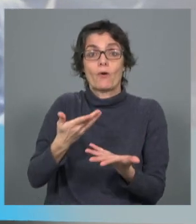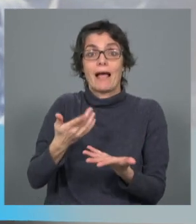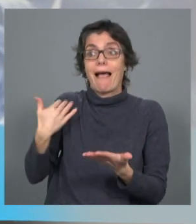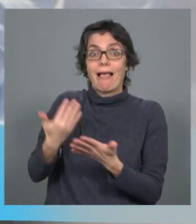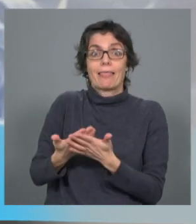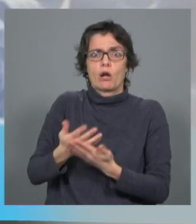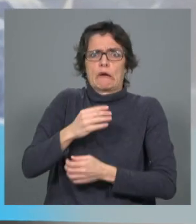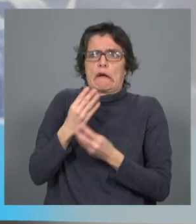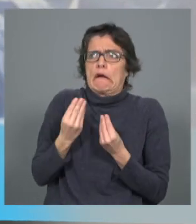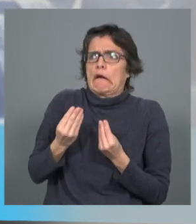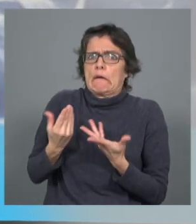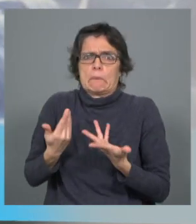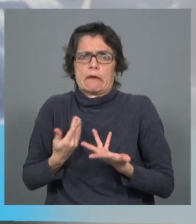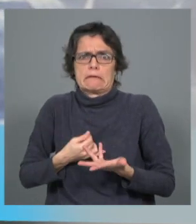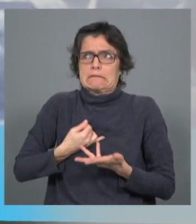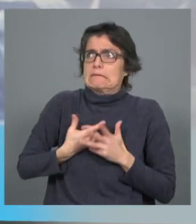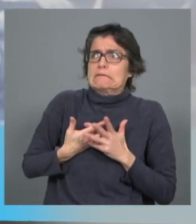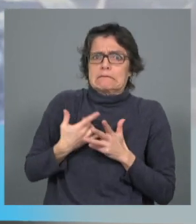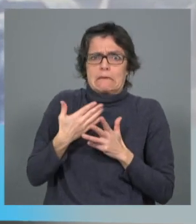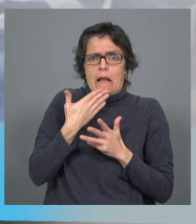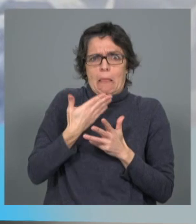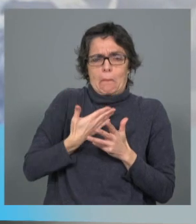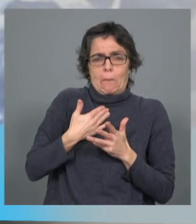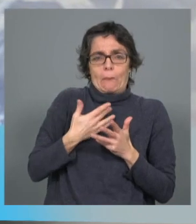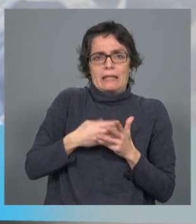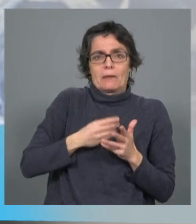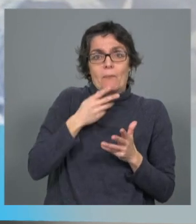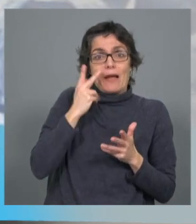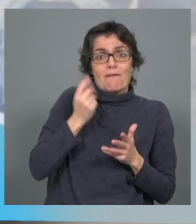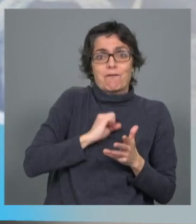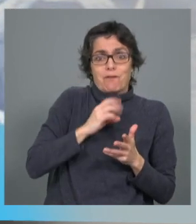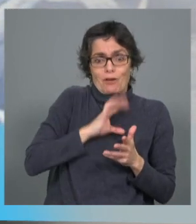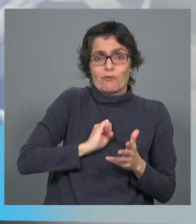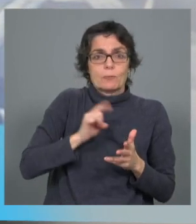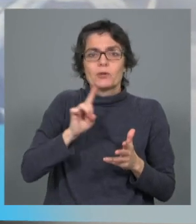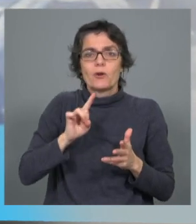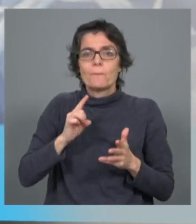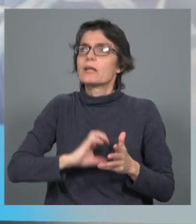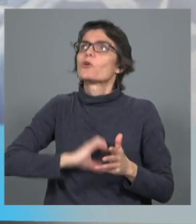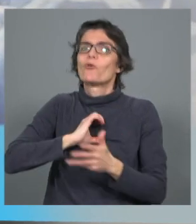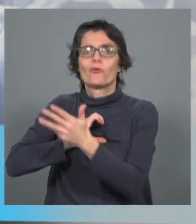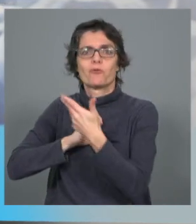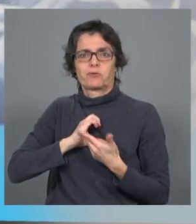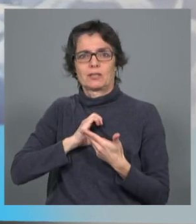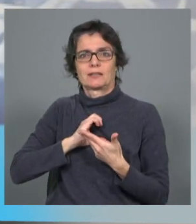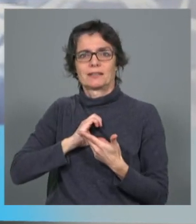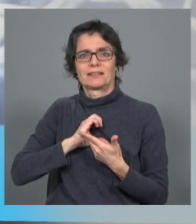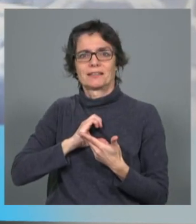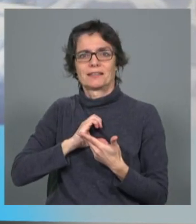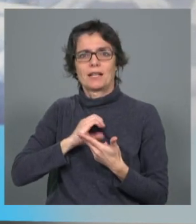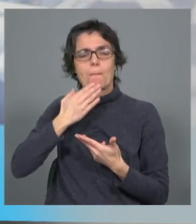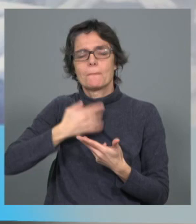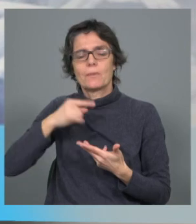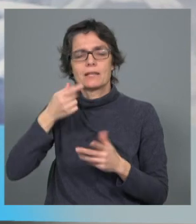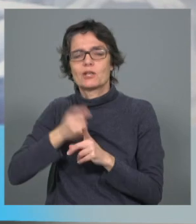pode pedir a vida do meu filho, mas na confiança, deste que eu sei que está por mim e ao meu lado. E no fundo é isso que a segunda leitura